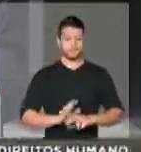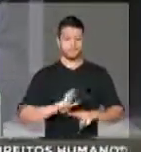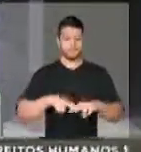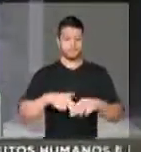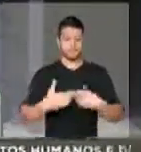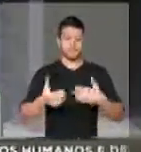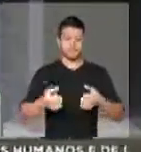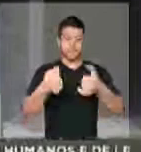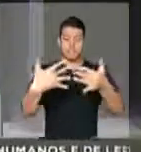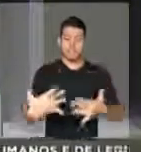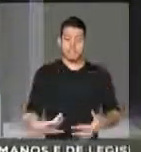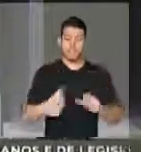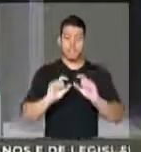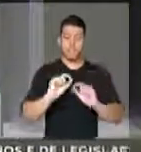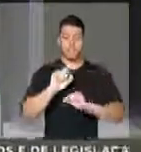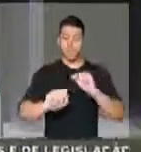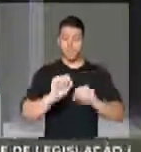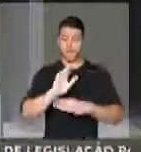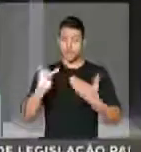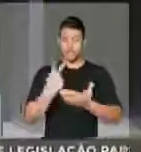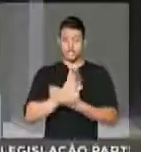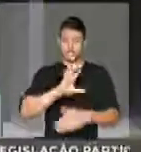das universidades públicas do Brasil,